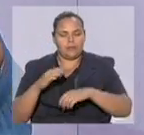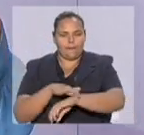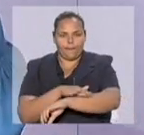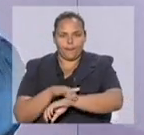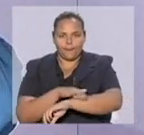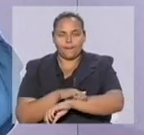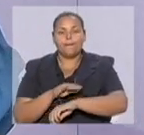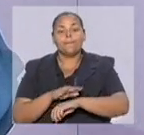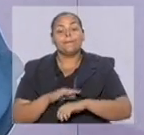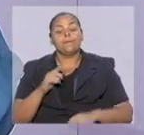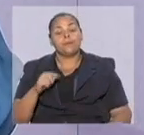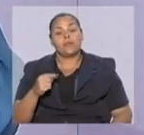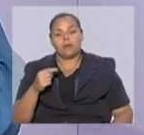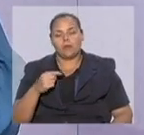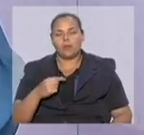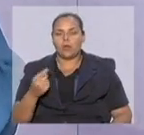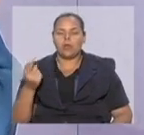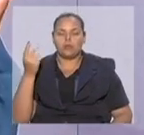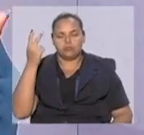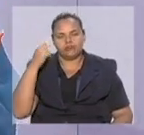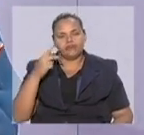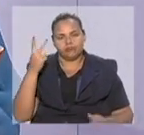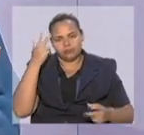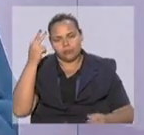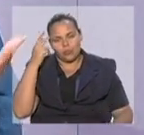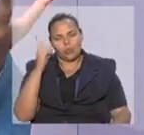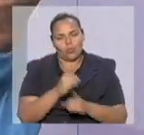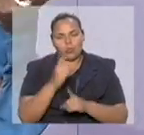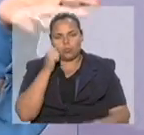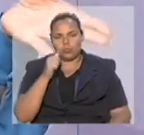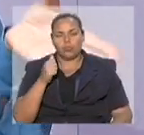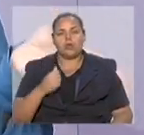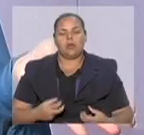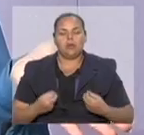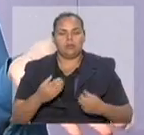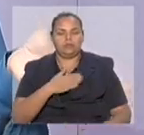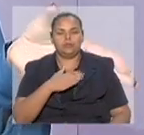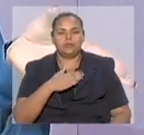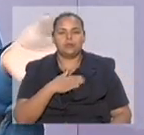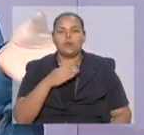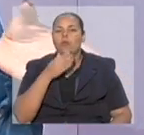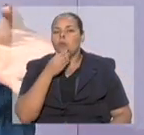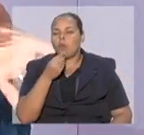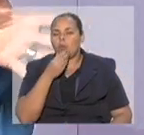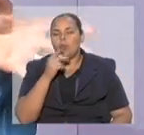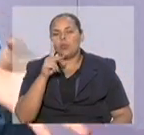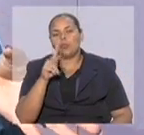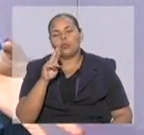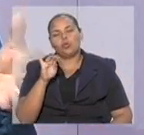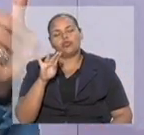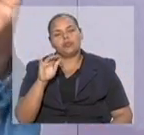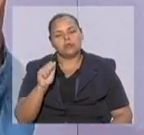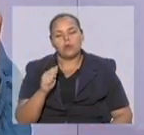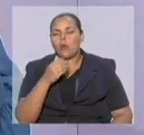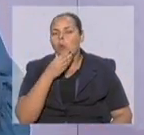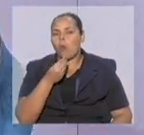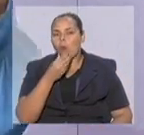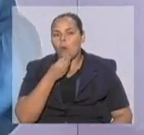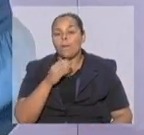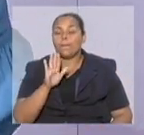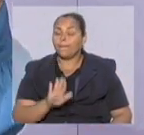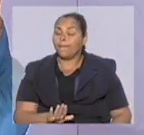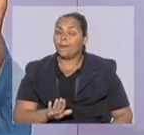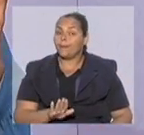O câncer de mama é mais comum na mulher e por isso o mais falado, assim como o de próstata, é o mais comum em homem,